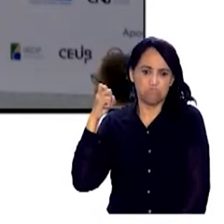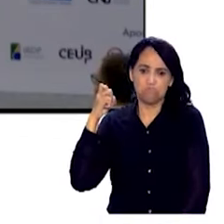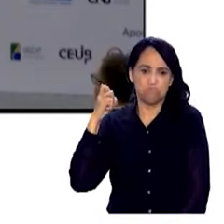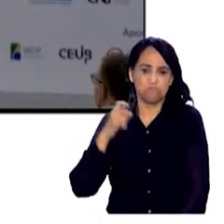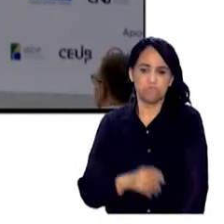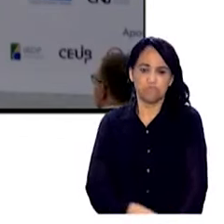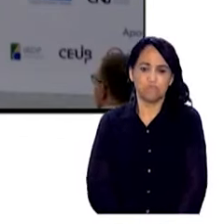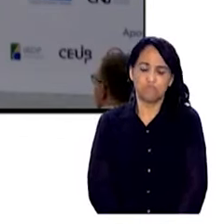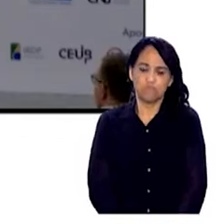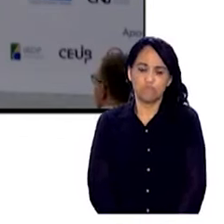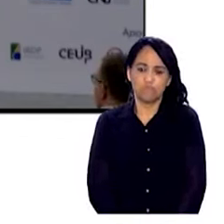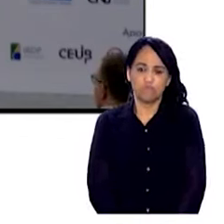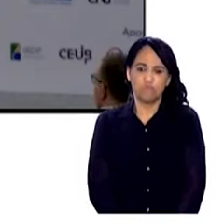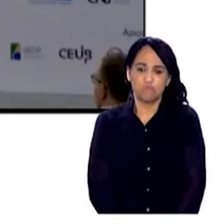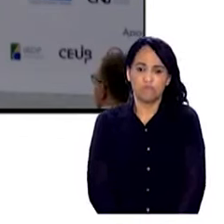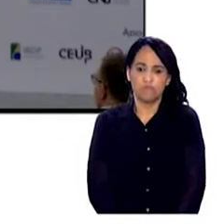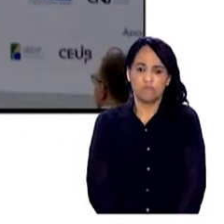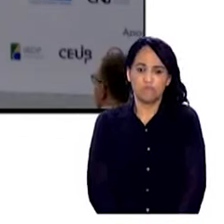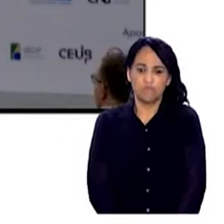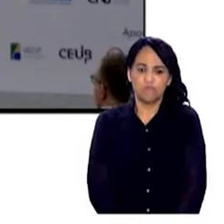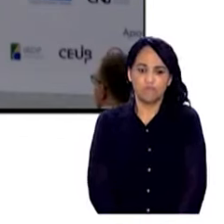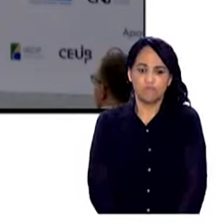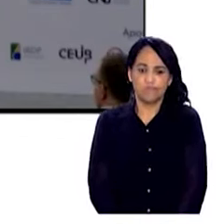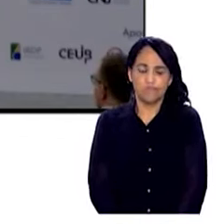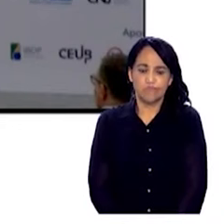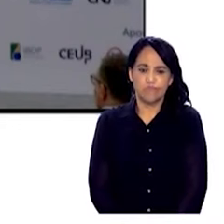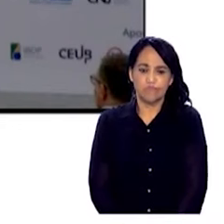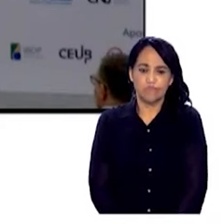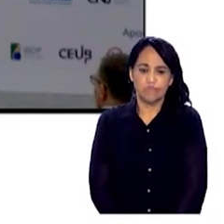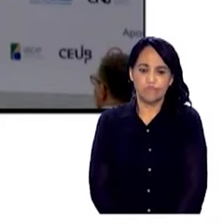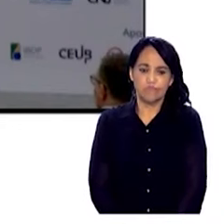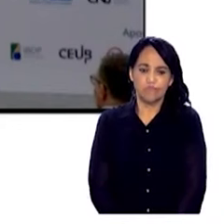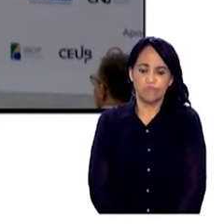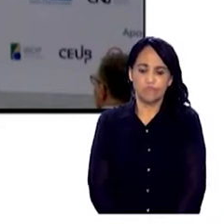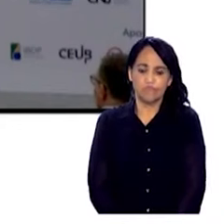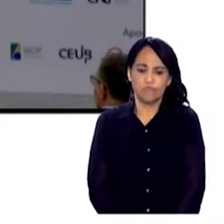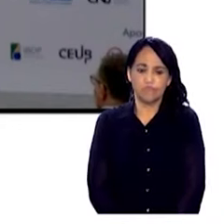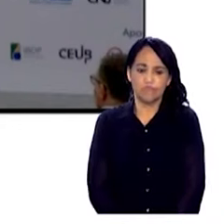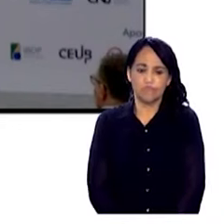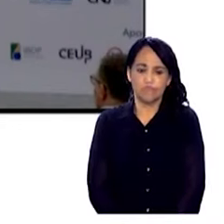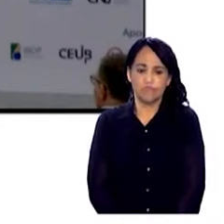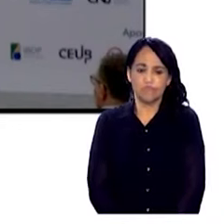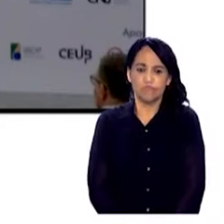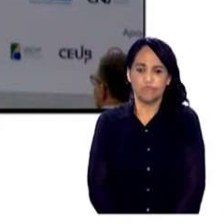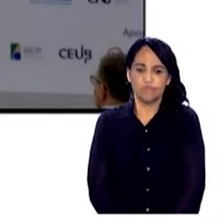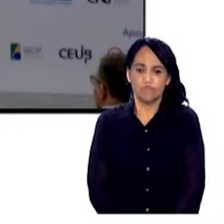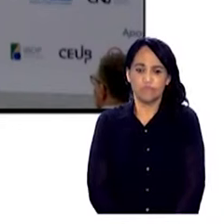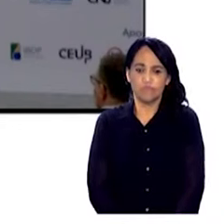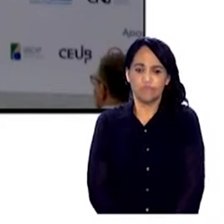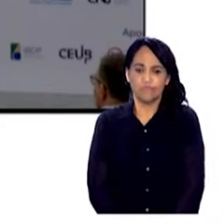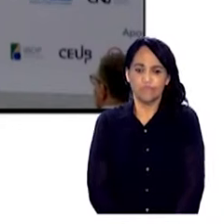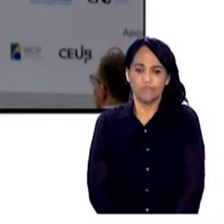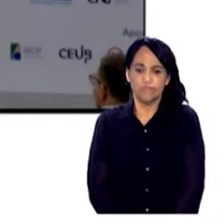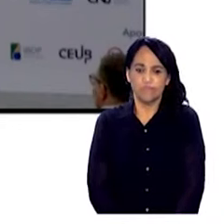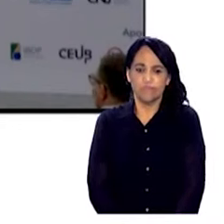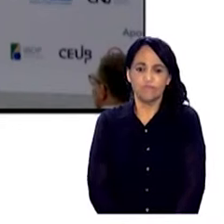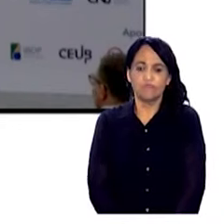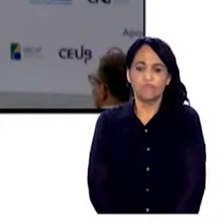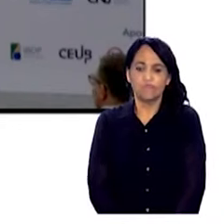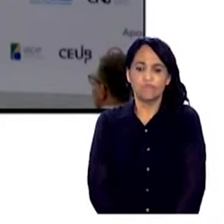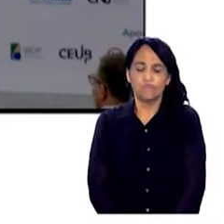nós importamos eh grande parte do sistema norte-americano no início da República só não importamos a cultura